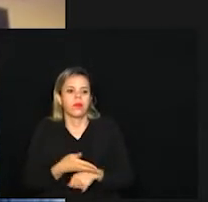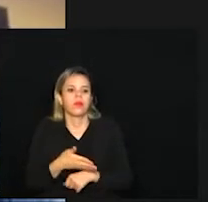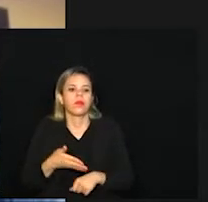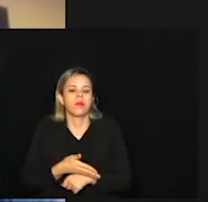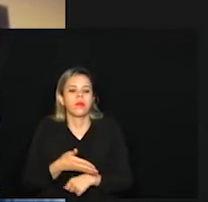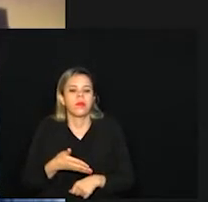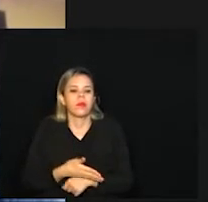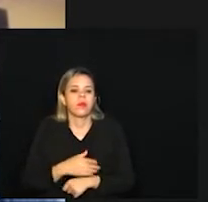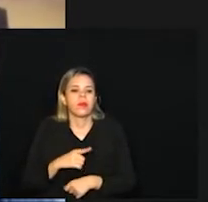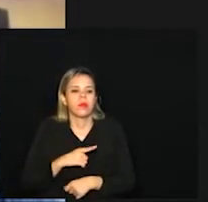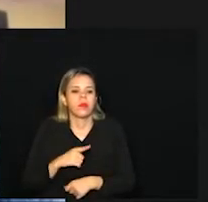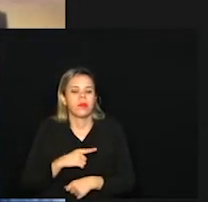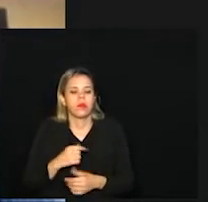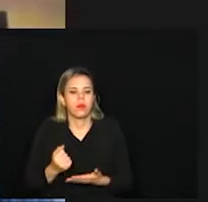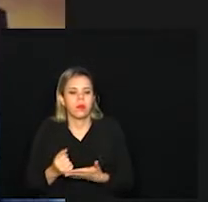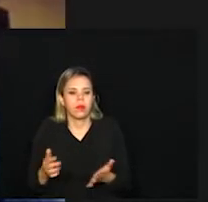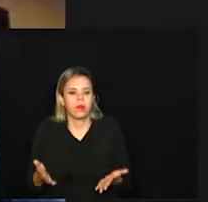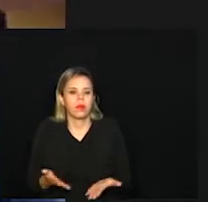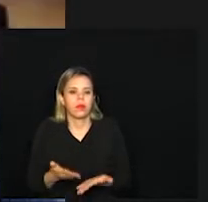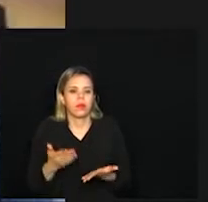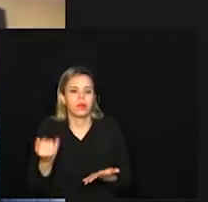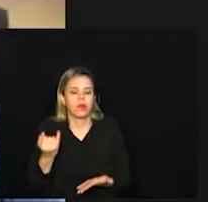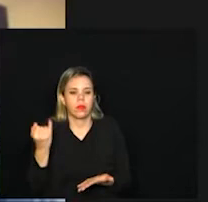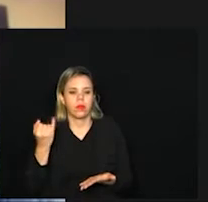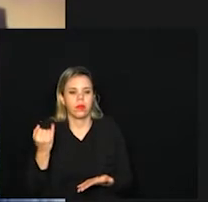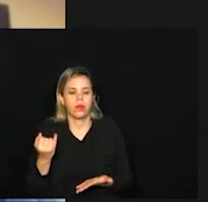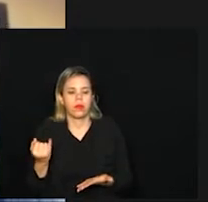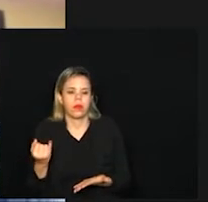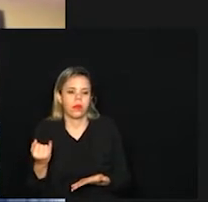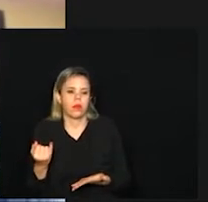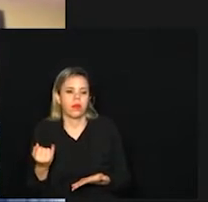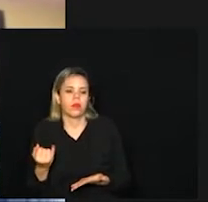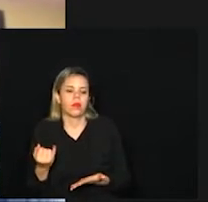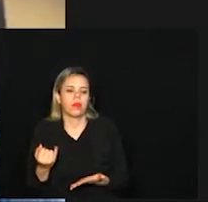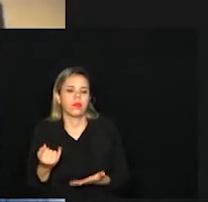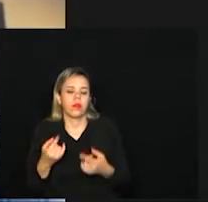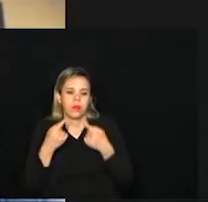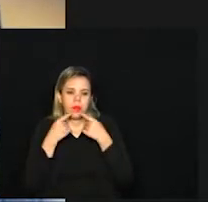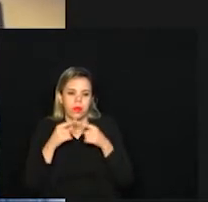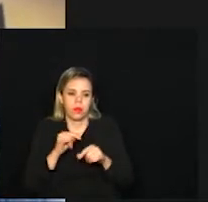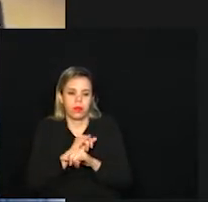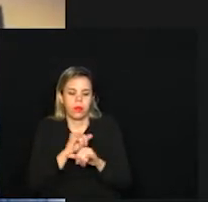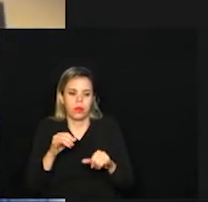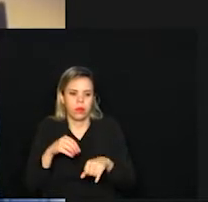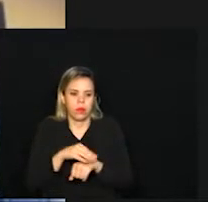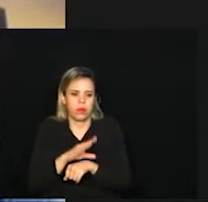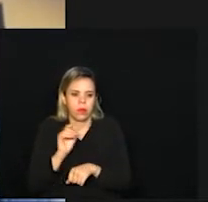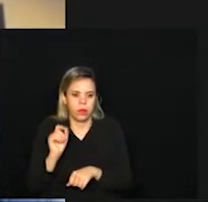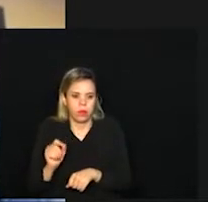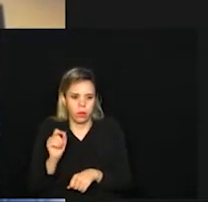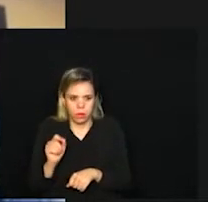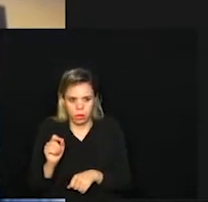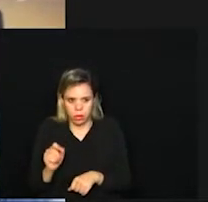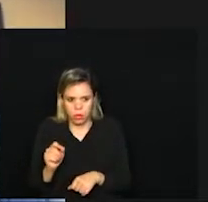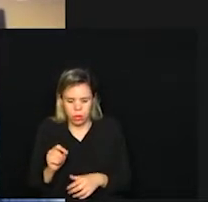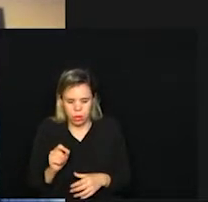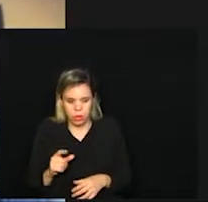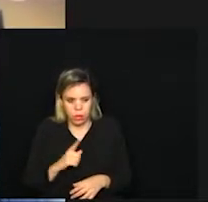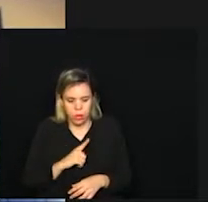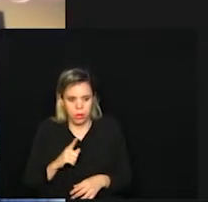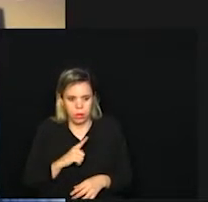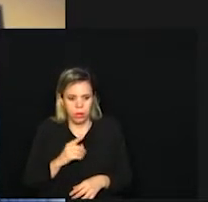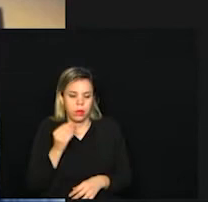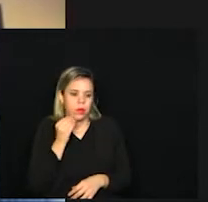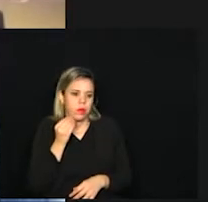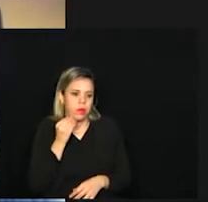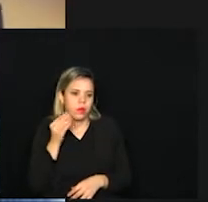e tem contribuído Mirna isso é muito importante inclusive uma reclamação população nos traz é de ser